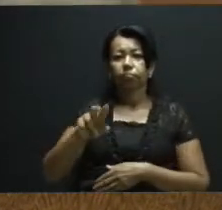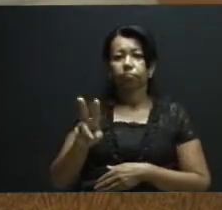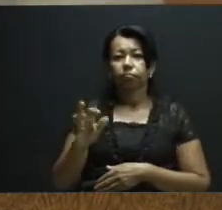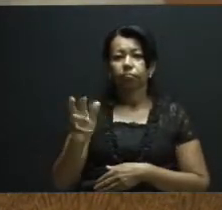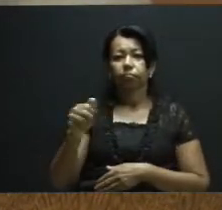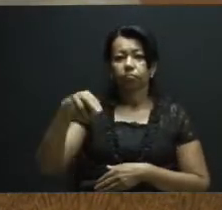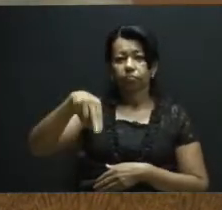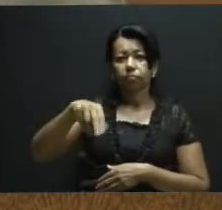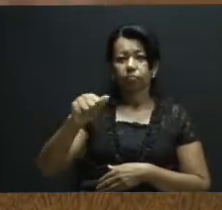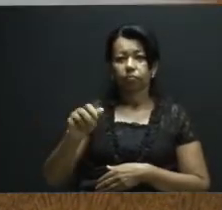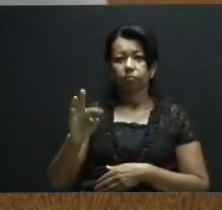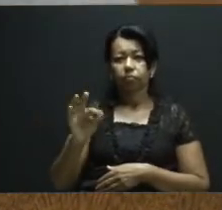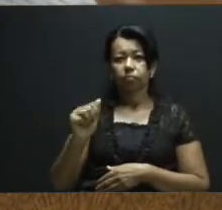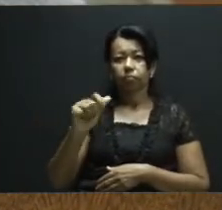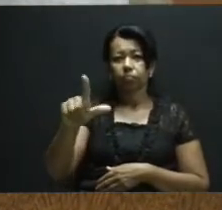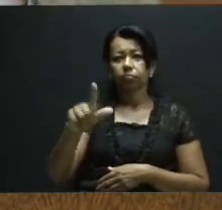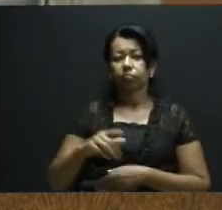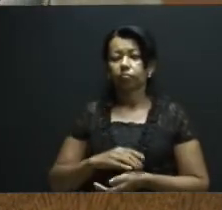natal carência